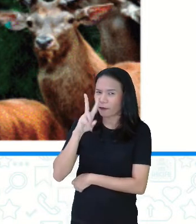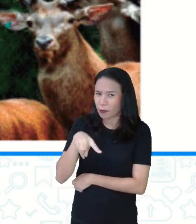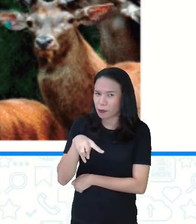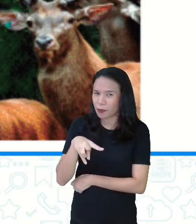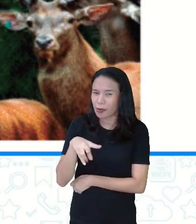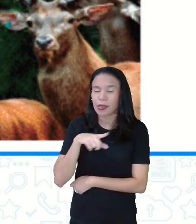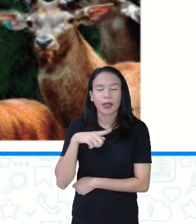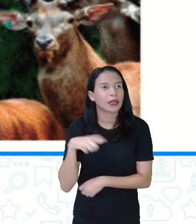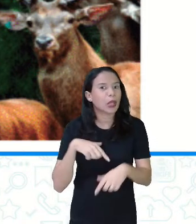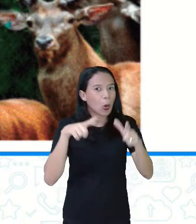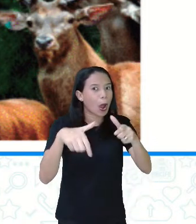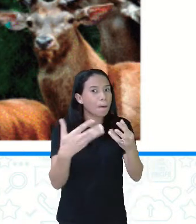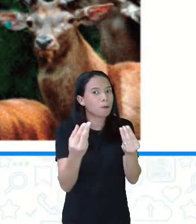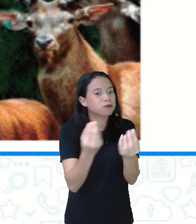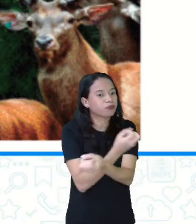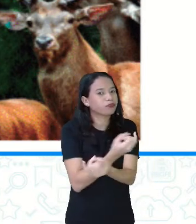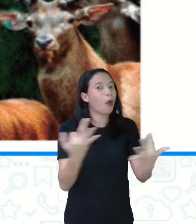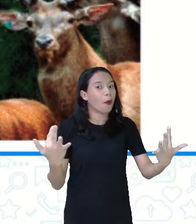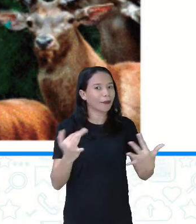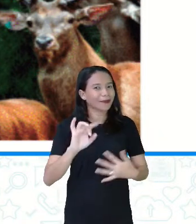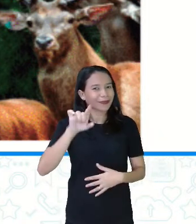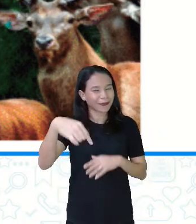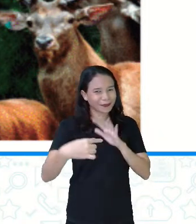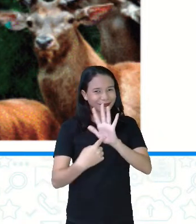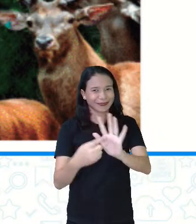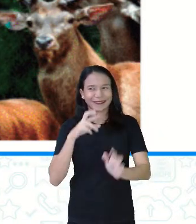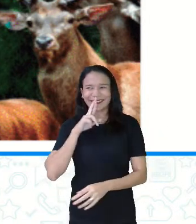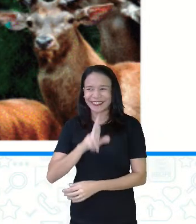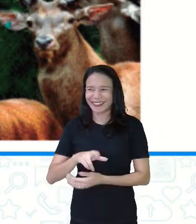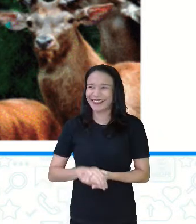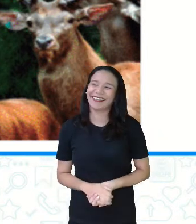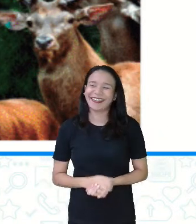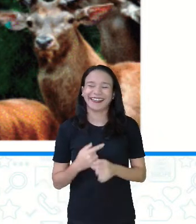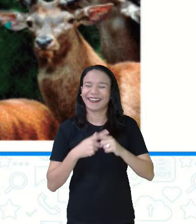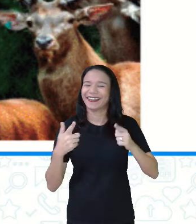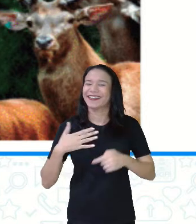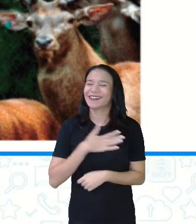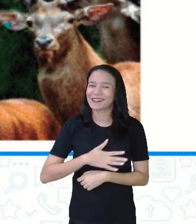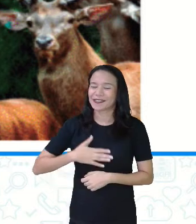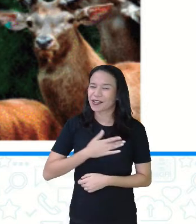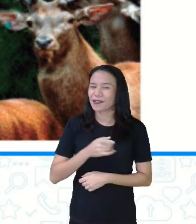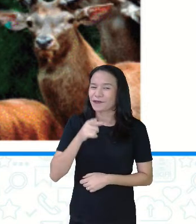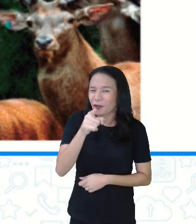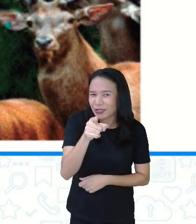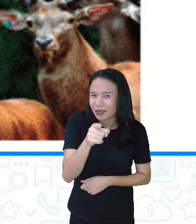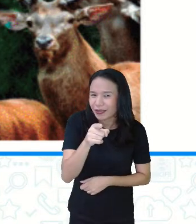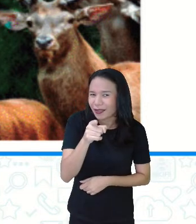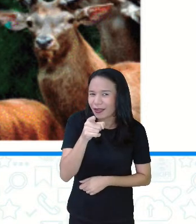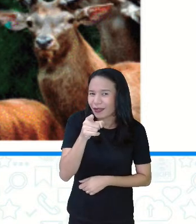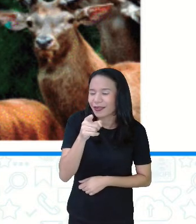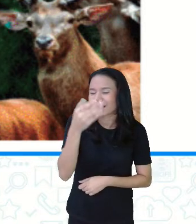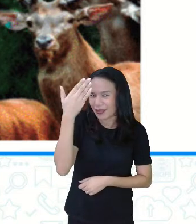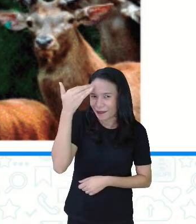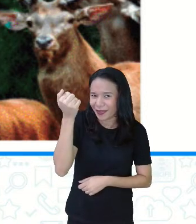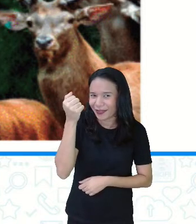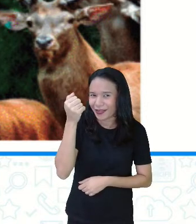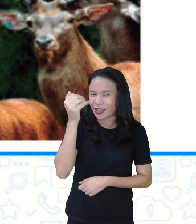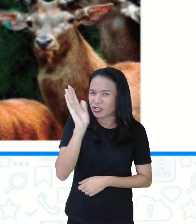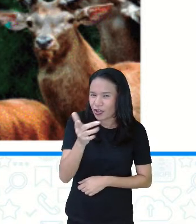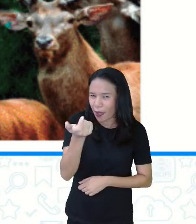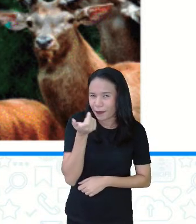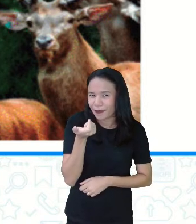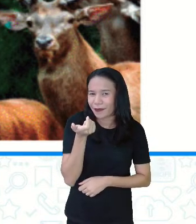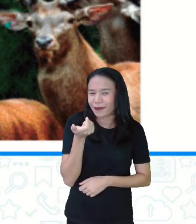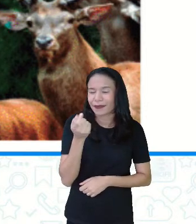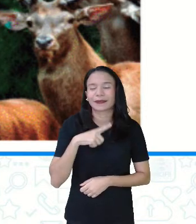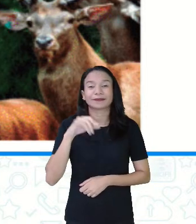que tem muito disso aí. Daqui a pouco eu já vou dar a resposta. Mas eu gostaria de saber de vocês, se já viram essa imagem. Veja, nessa